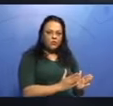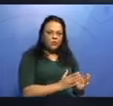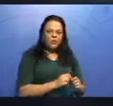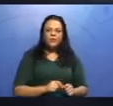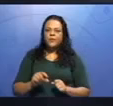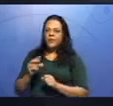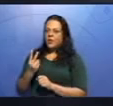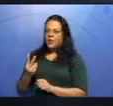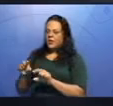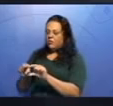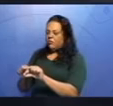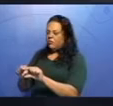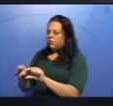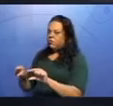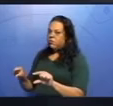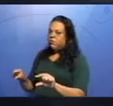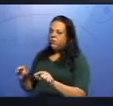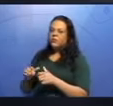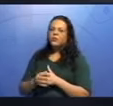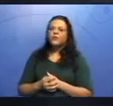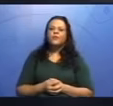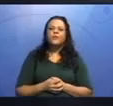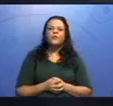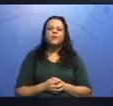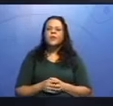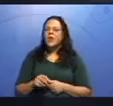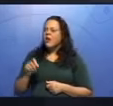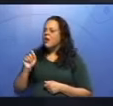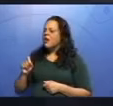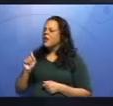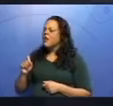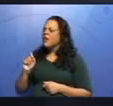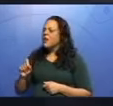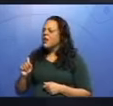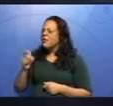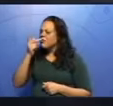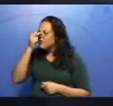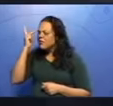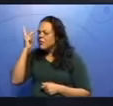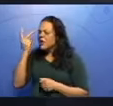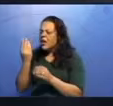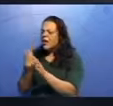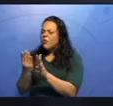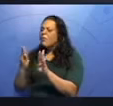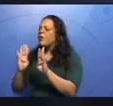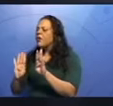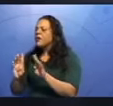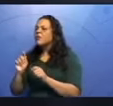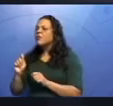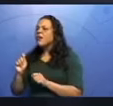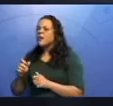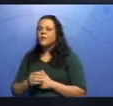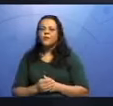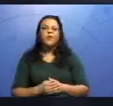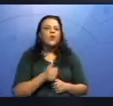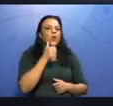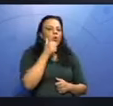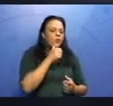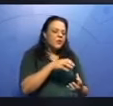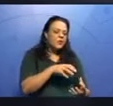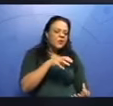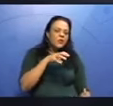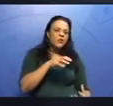porventura, abriu a porta? Uma senhora idosa, que também é o sujeito. É a minha segunda oração. Geralmente não se